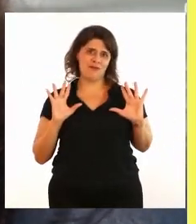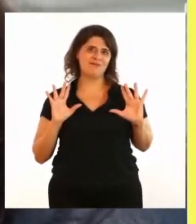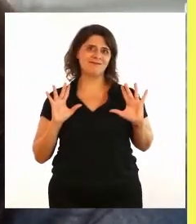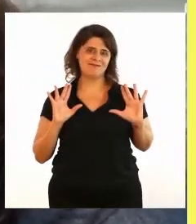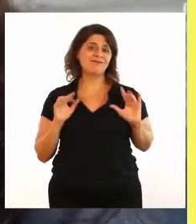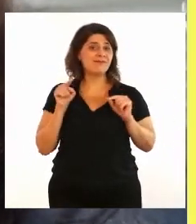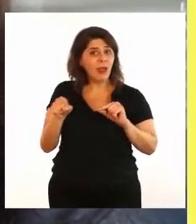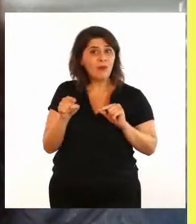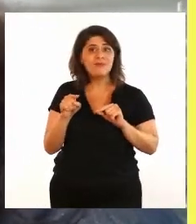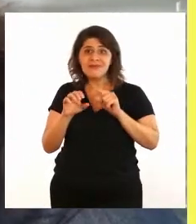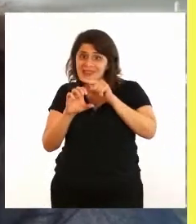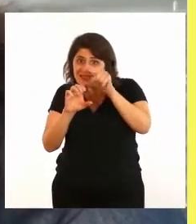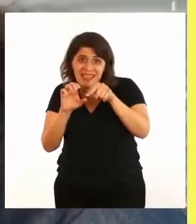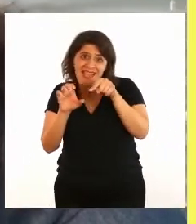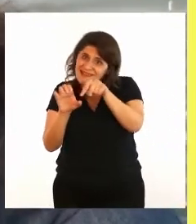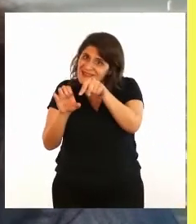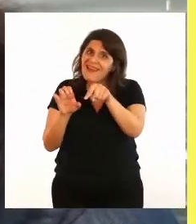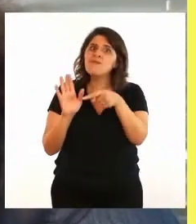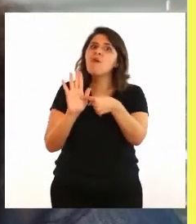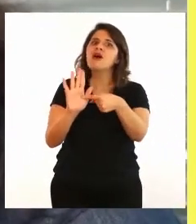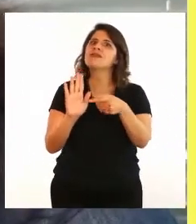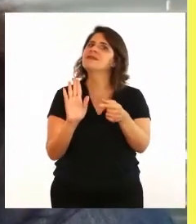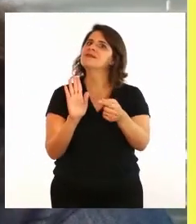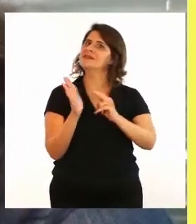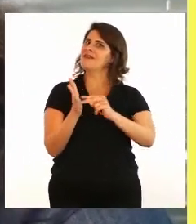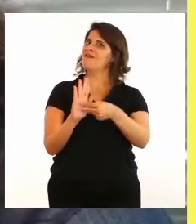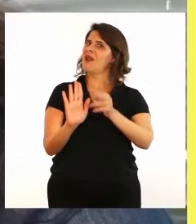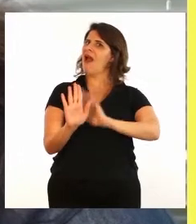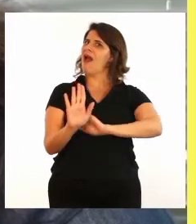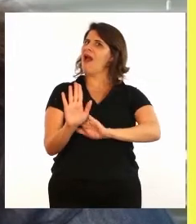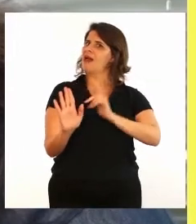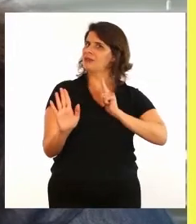cientificamente, ele tem esse significado.